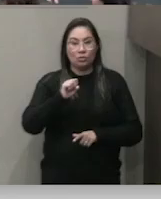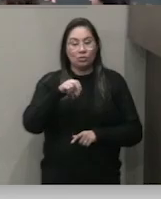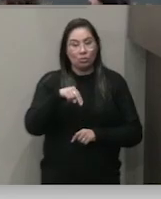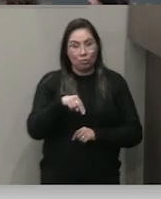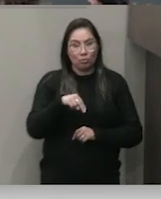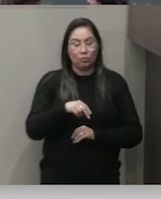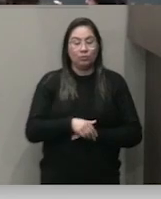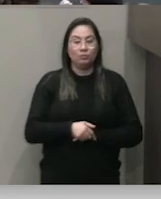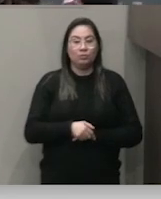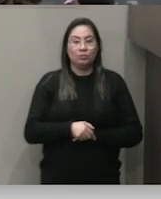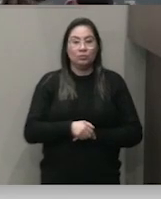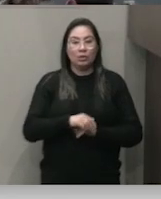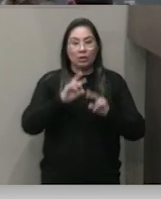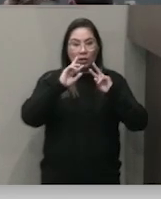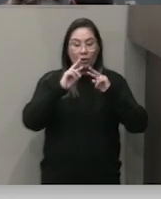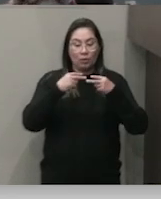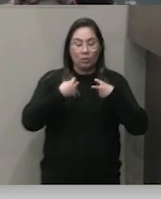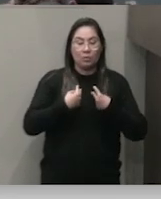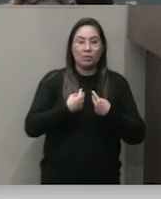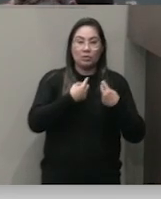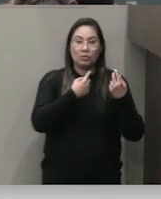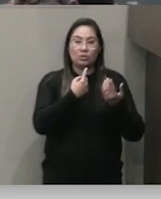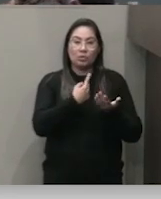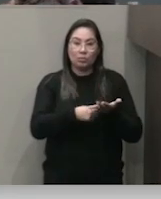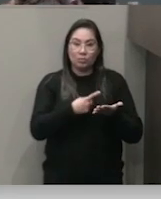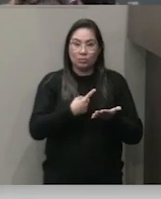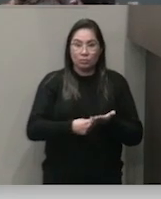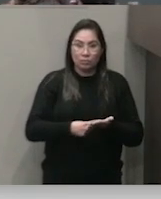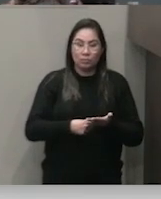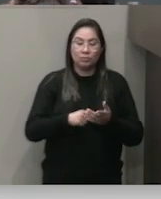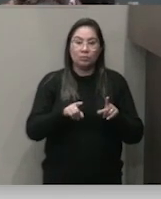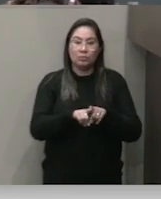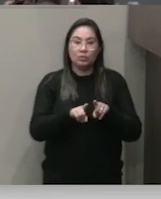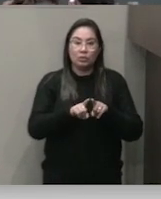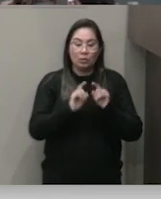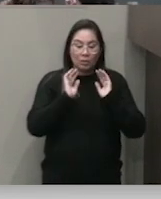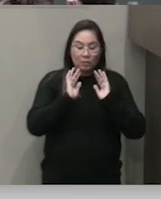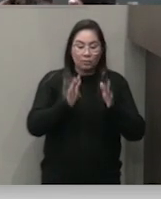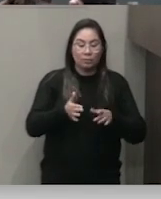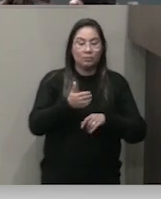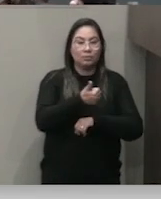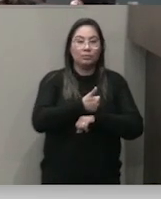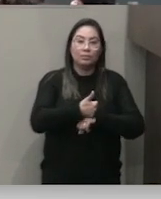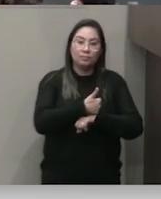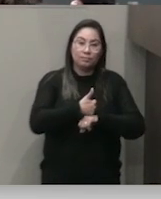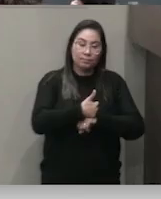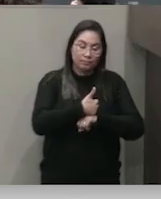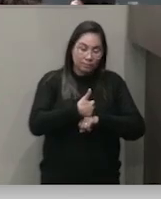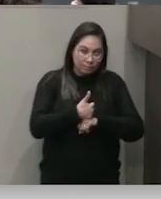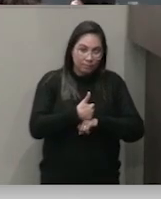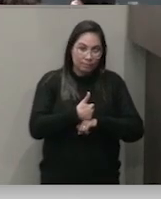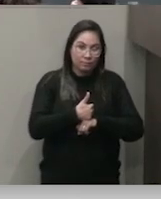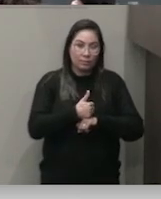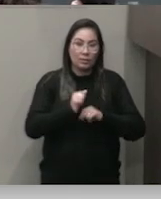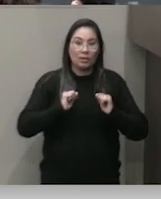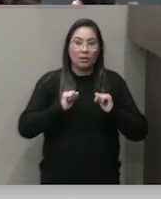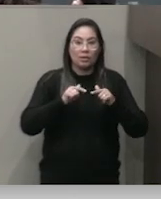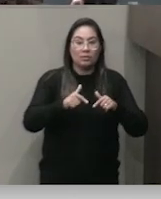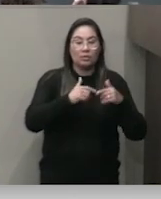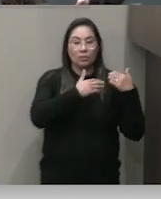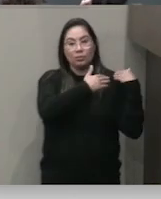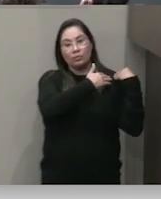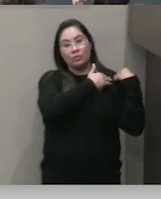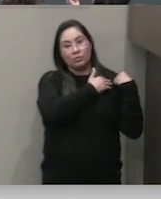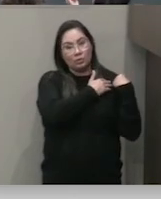Lopes, em reconhecimento ao seu comprometimento, dedicação e profissionalismo no exercício de suas